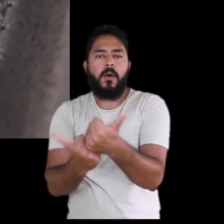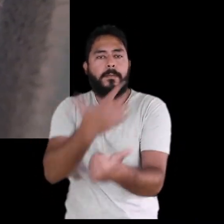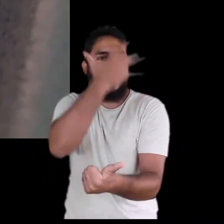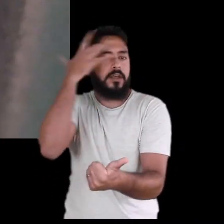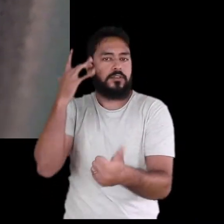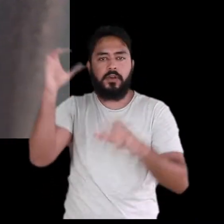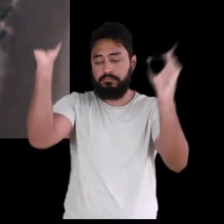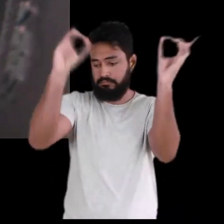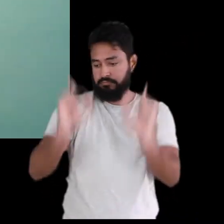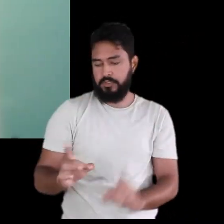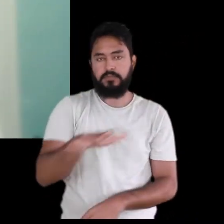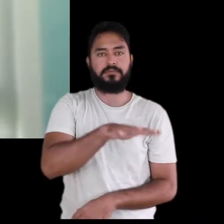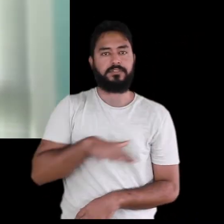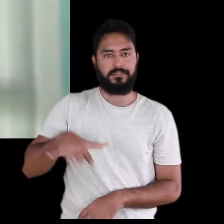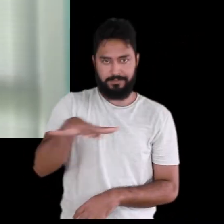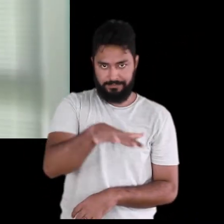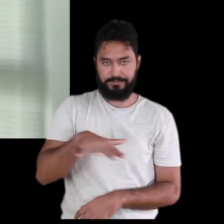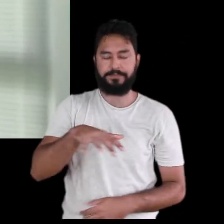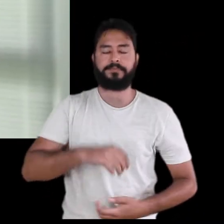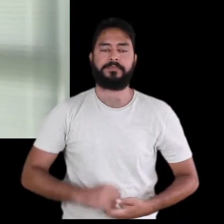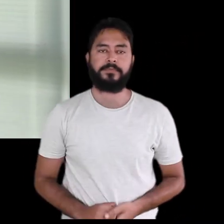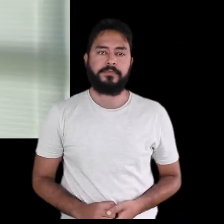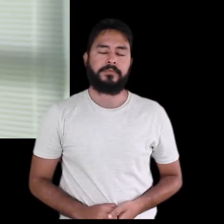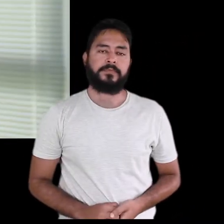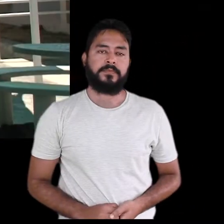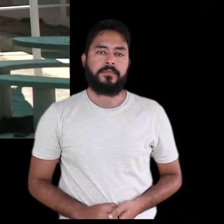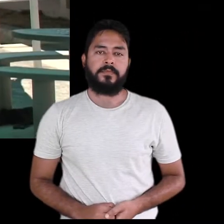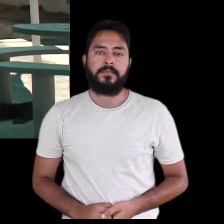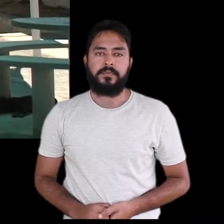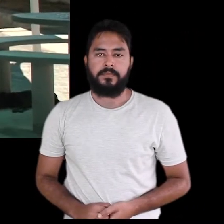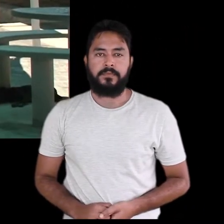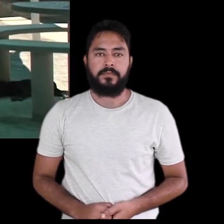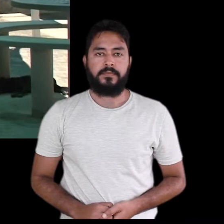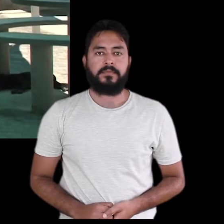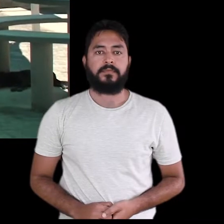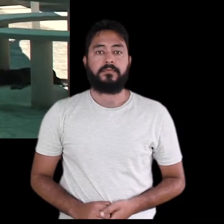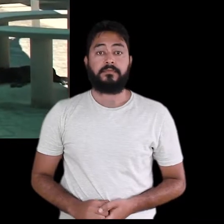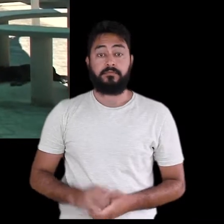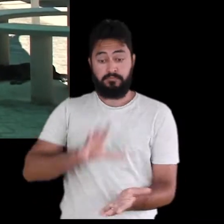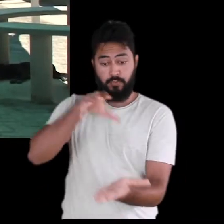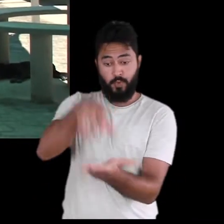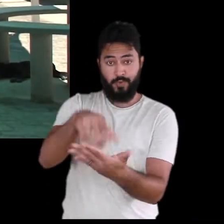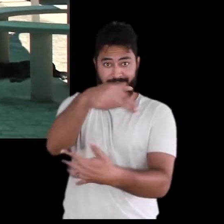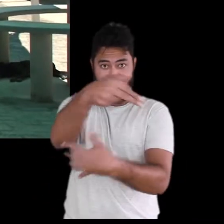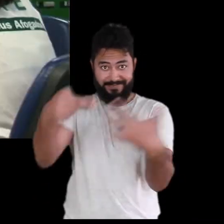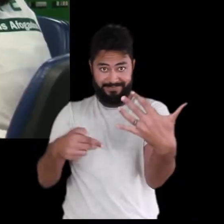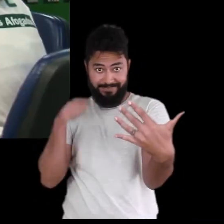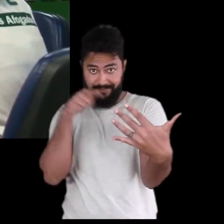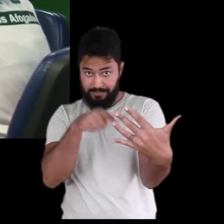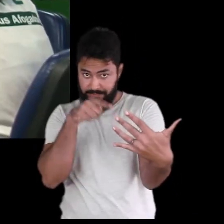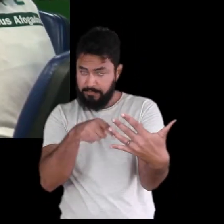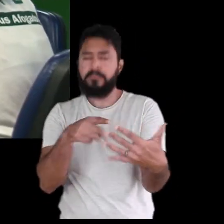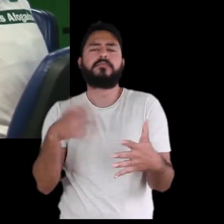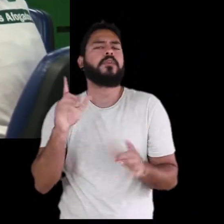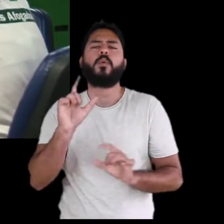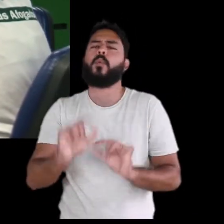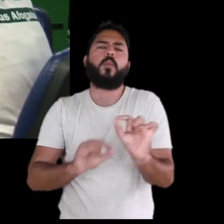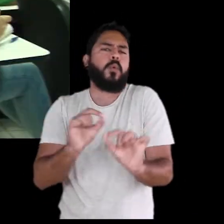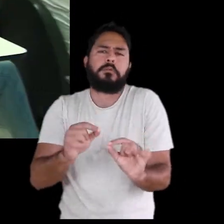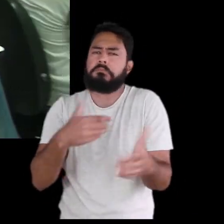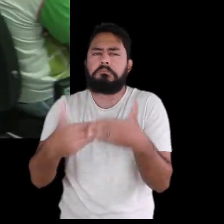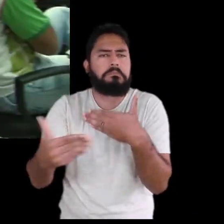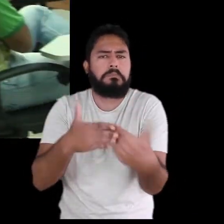de Apoio às pessoas com necessidades específicas esse núcleo ele